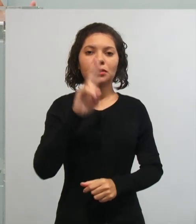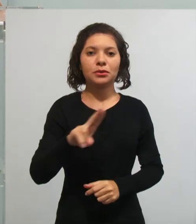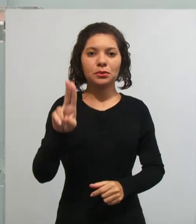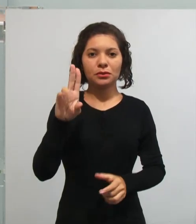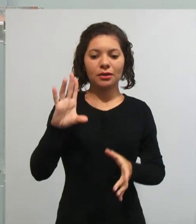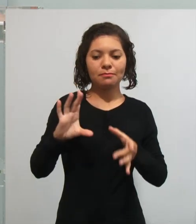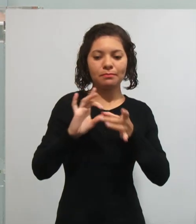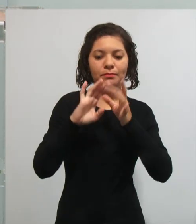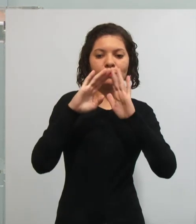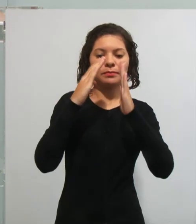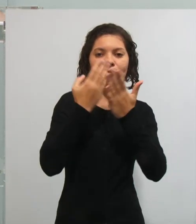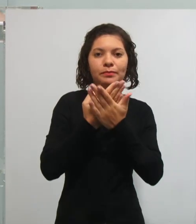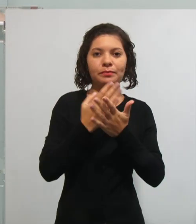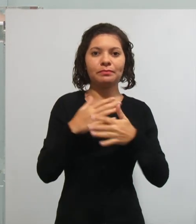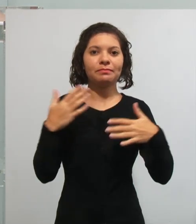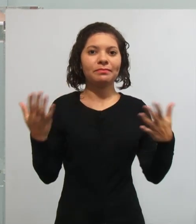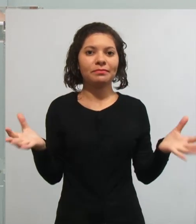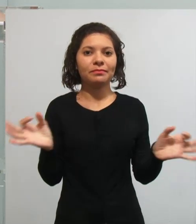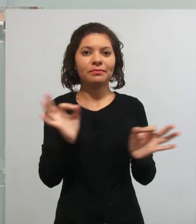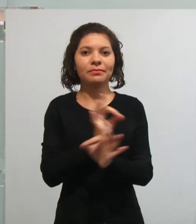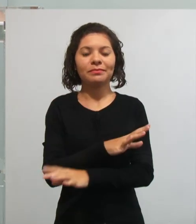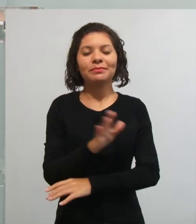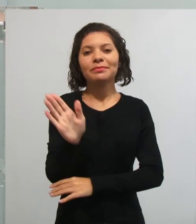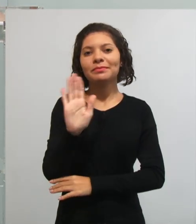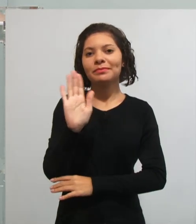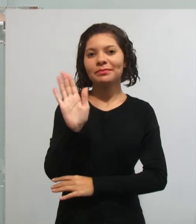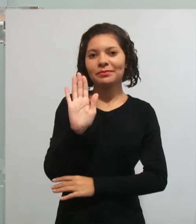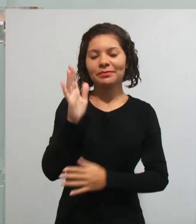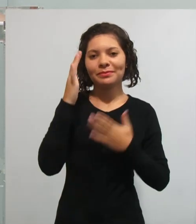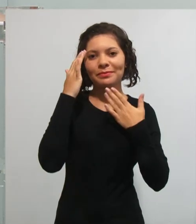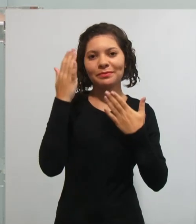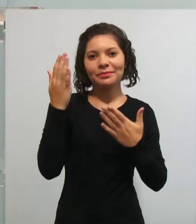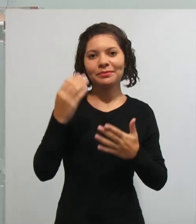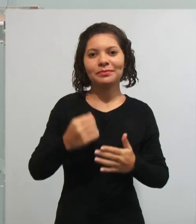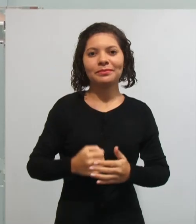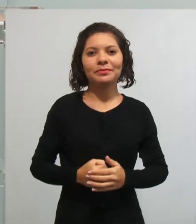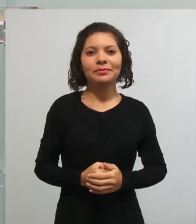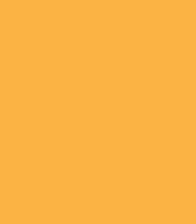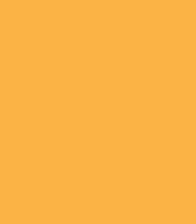só, a gente fica por aqui e a gente se vê na próxima aula. Muito obrigada.